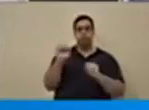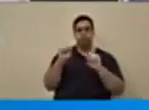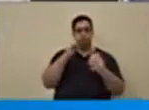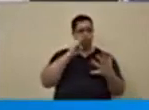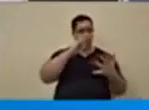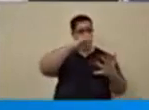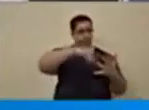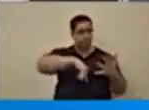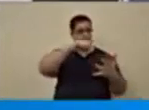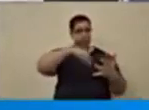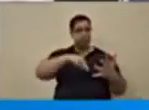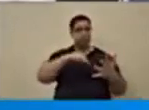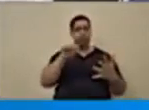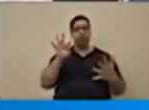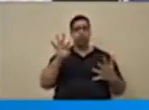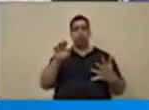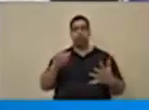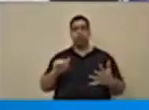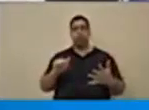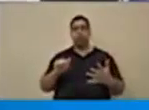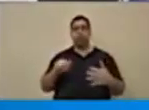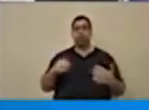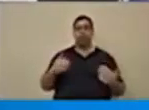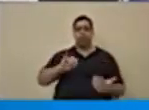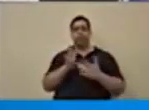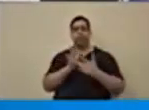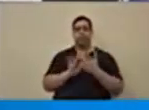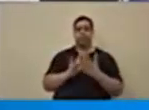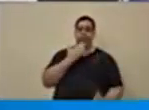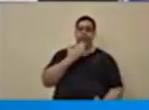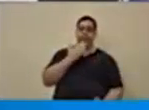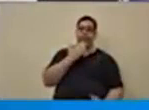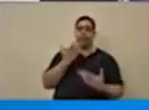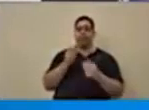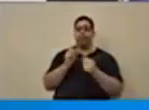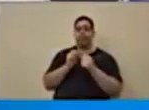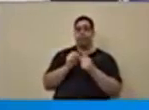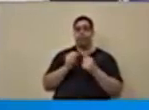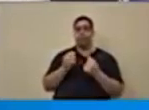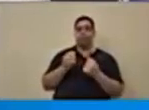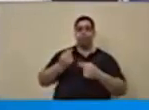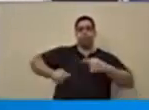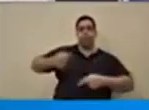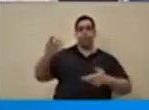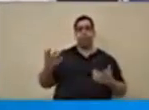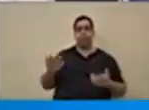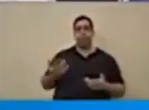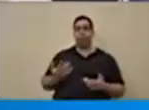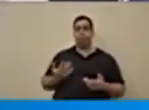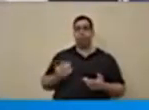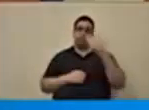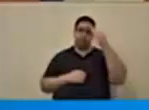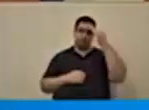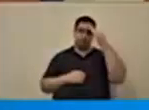Eu já tinha falado isso. Só que, porque foi o Jackson que pediu, quer se fazer adversário e fica usando essas pessoas como